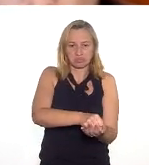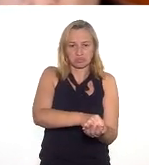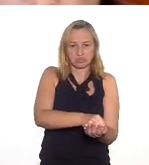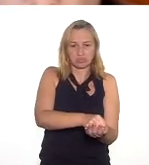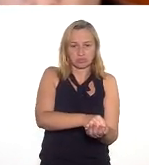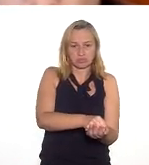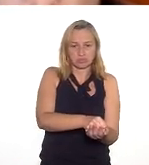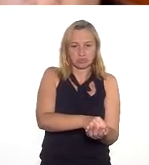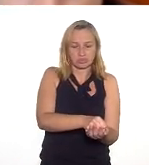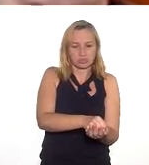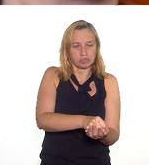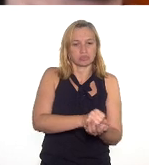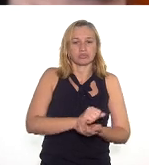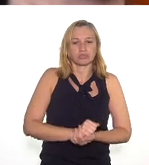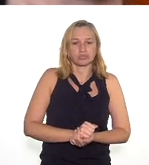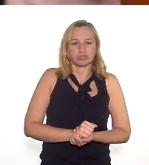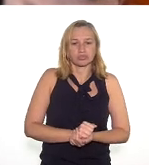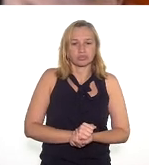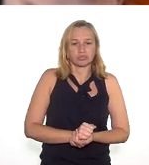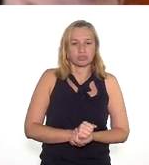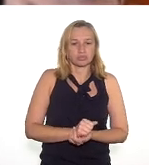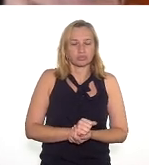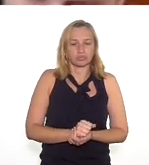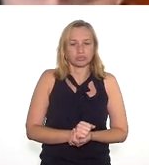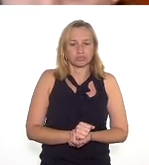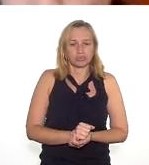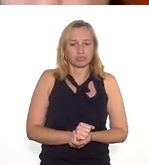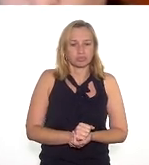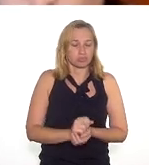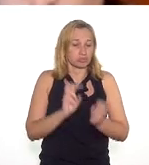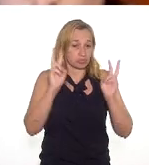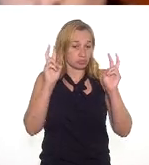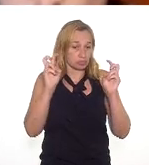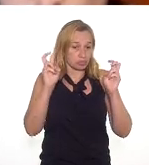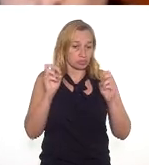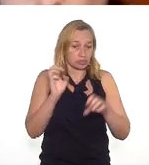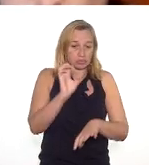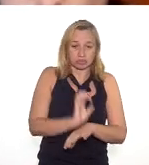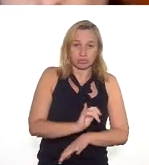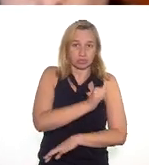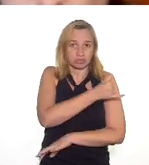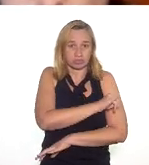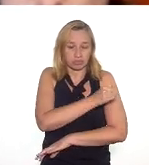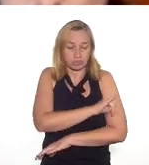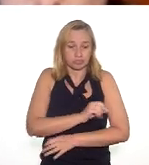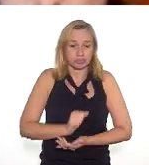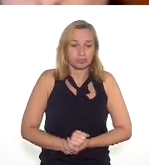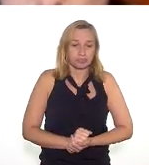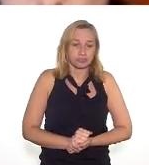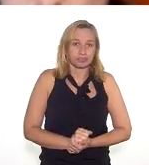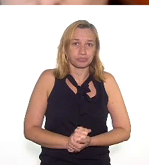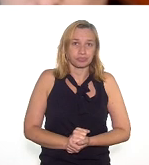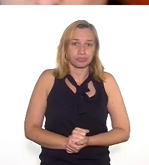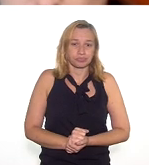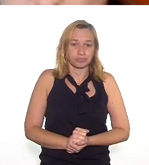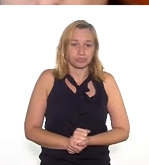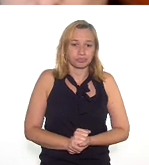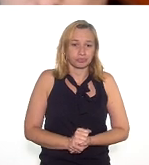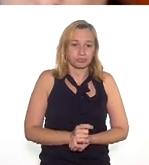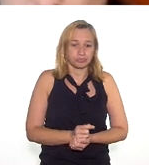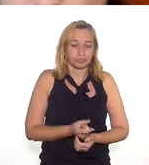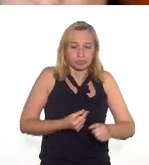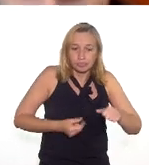de pleito oriundo do Estado do Rio de Janeiro para que a